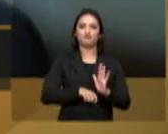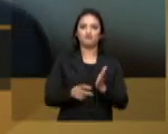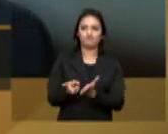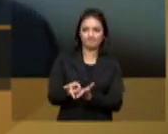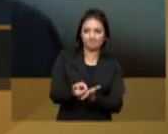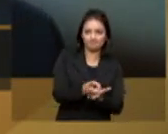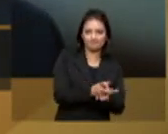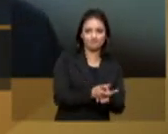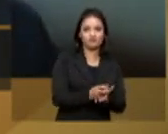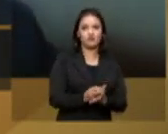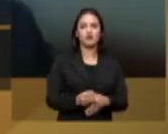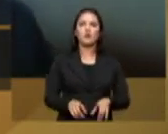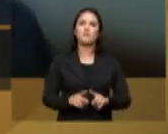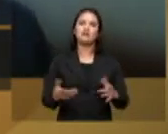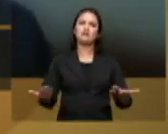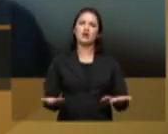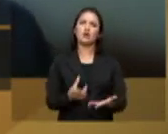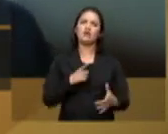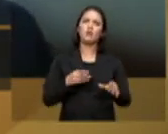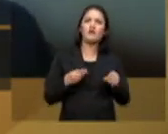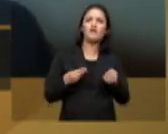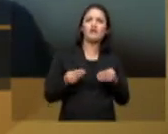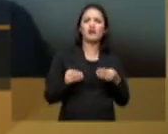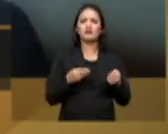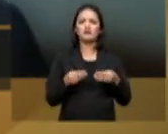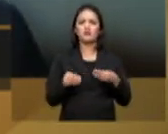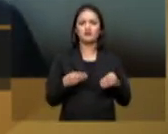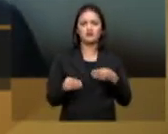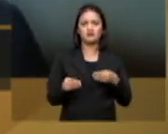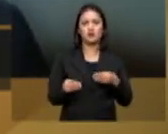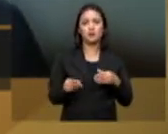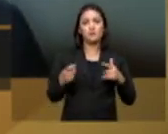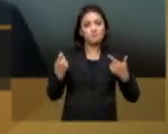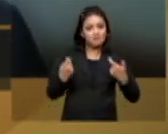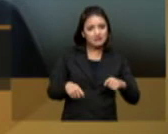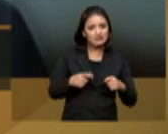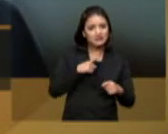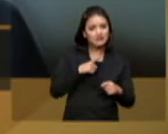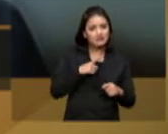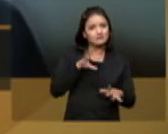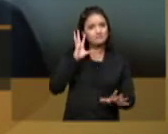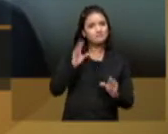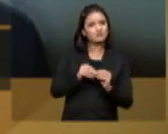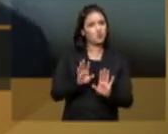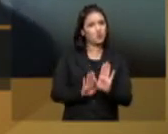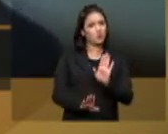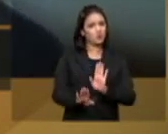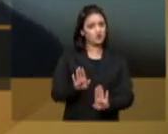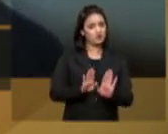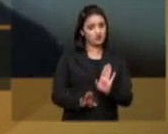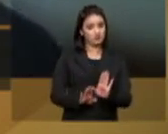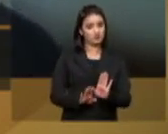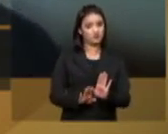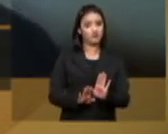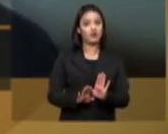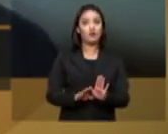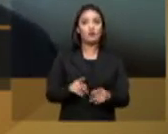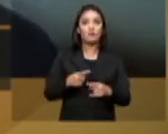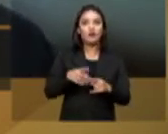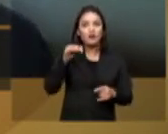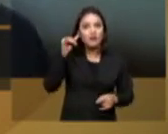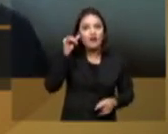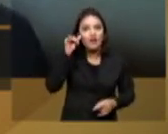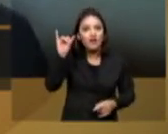haver a flexibilização do princípio deve ser interpretada com temperamento. Caso contrário, haverá